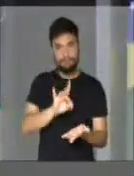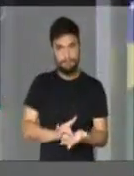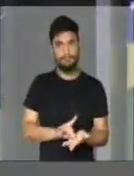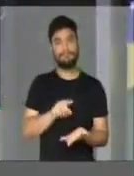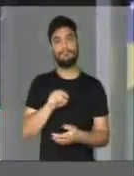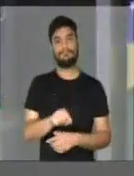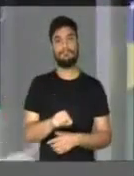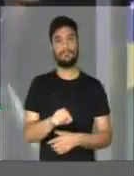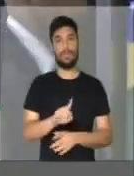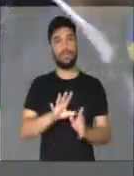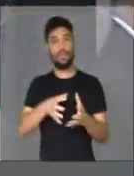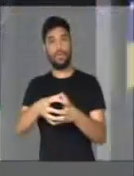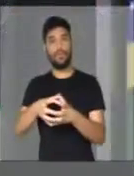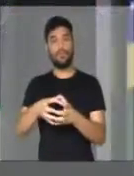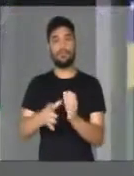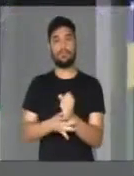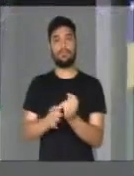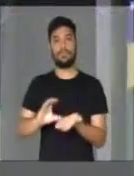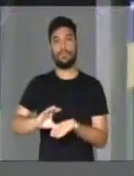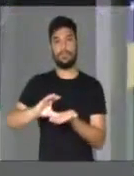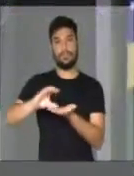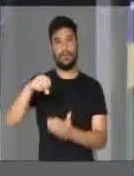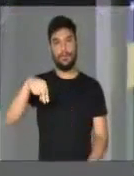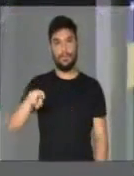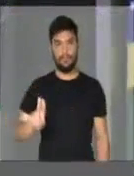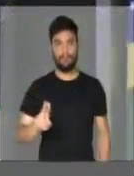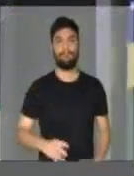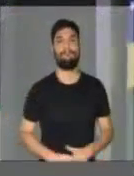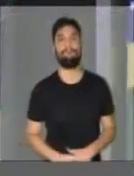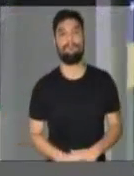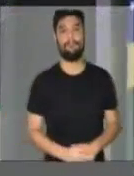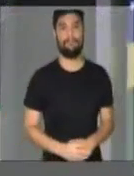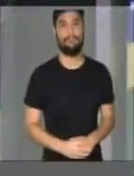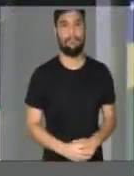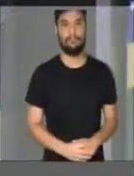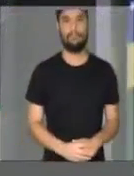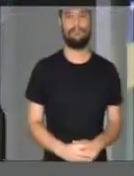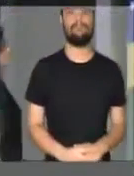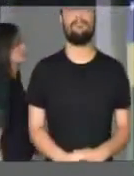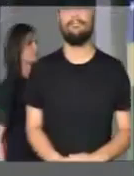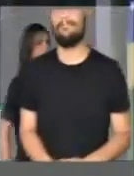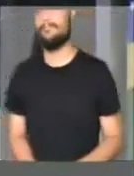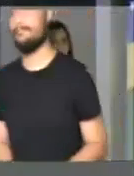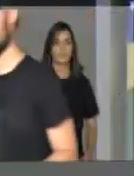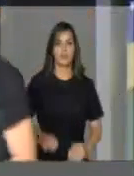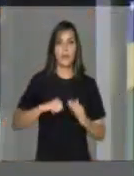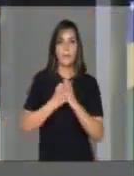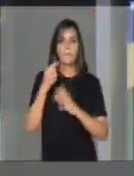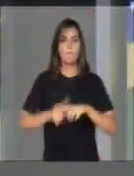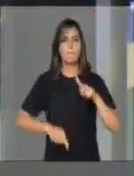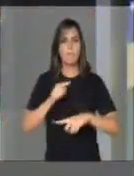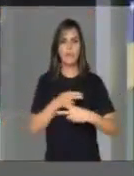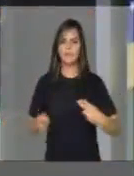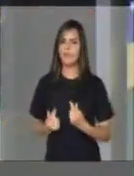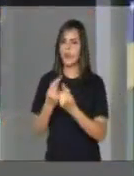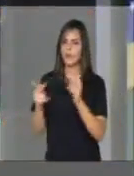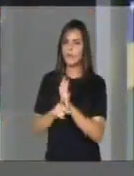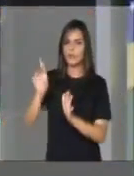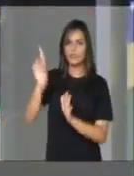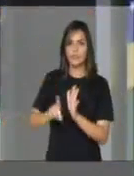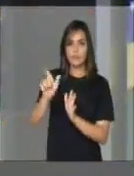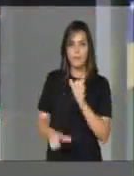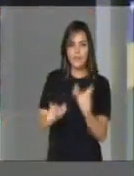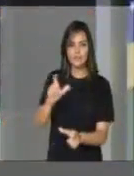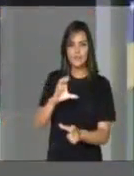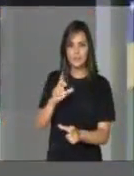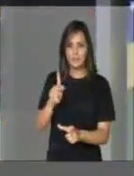permitam efetivar de forma junta à Organização das Nações Unidas, notadamente a de promover o bloqueio cautelar de bens, valores e direitos pertencentes